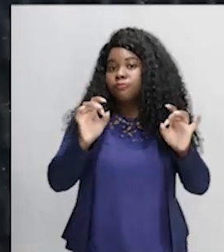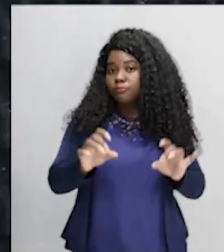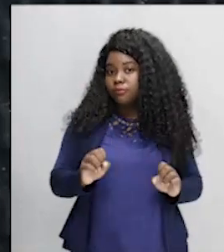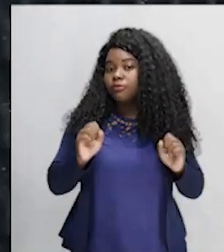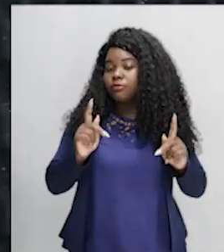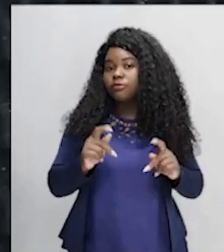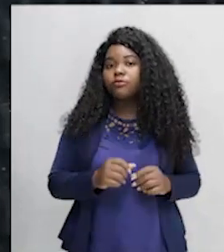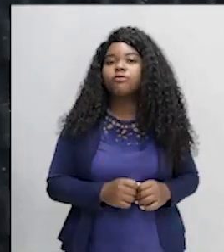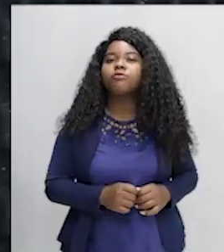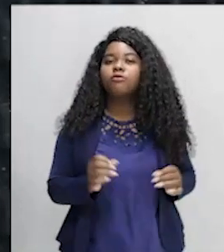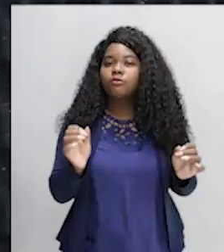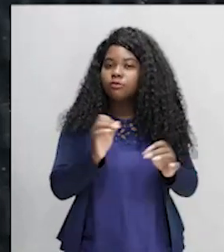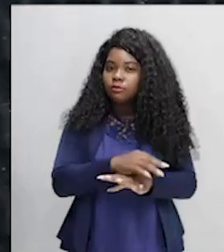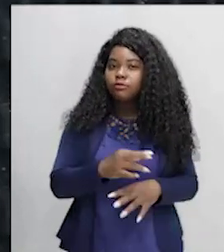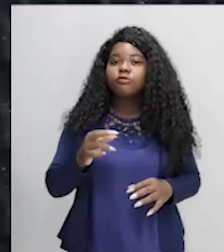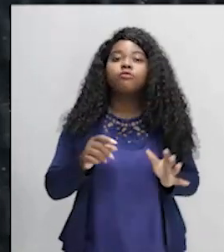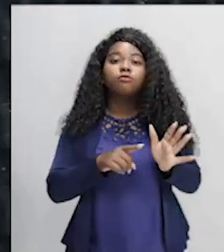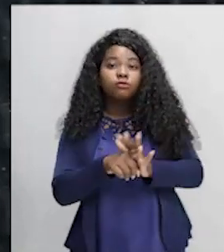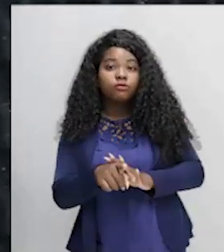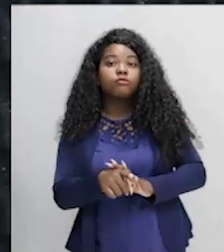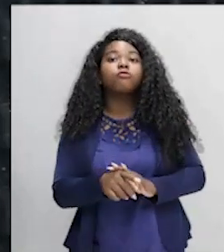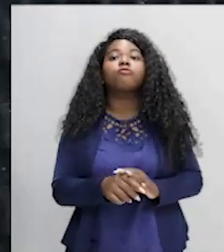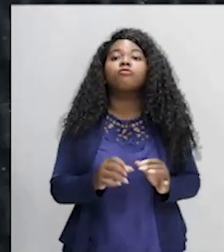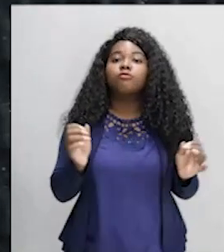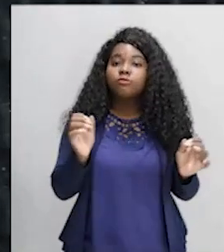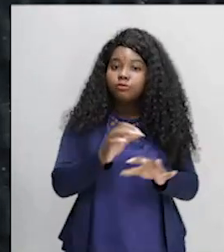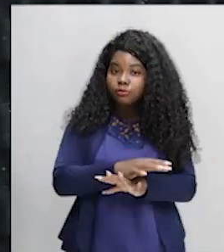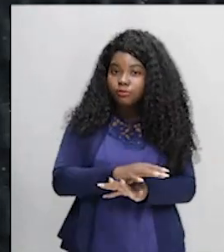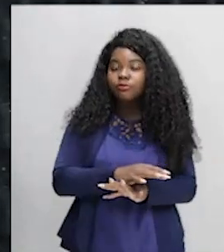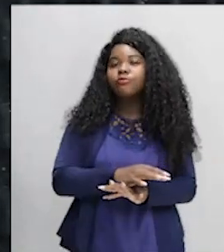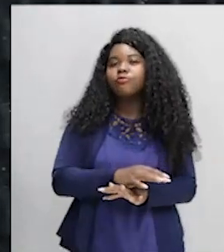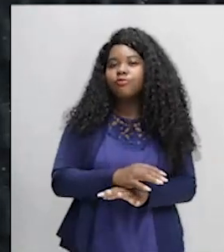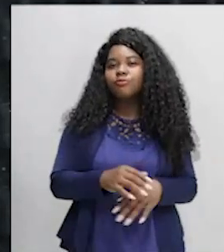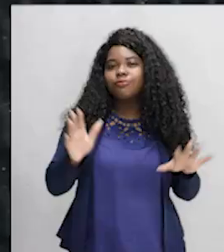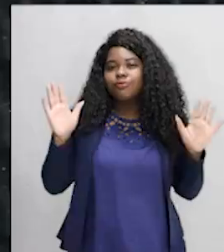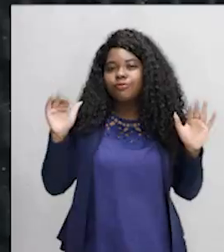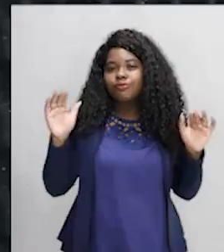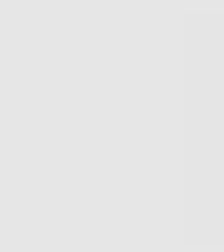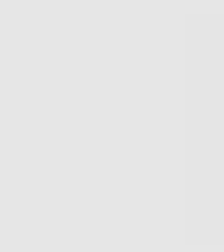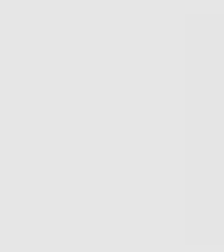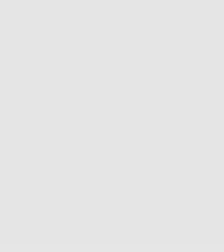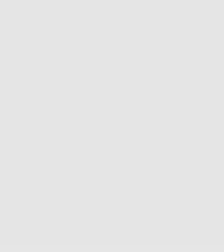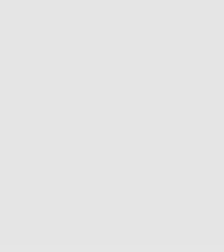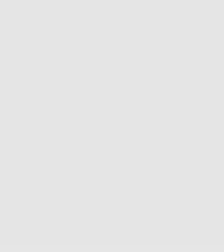Então eu vou deixar vocês aqui com esse questionamento, professor Marcos Dominici, né? Fui!